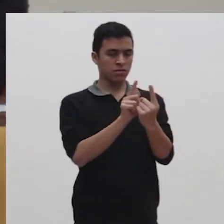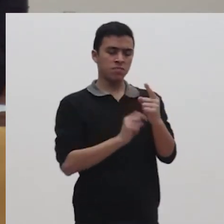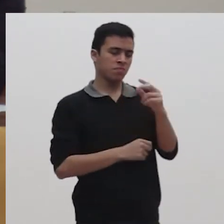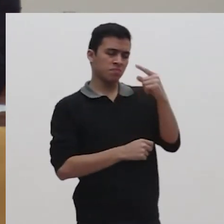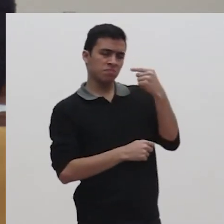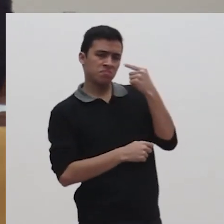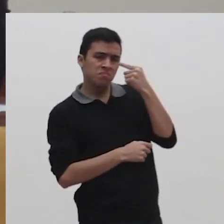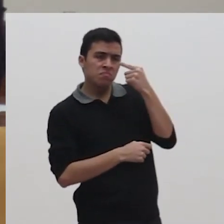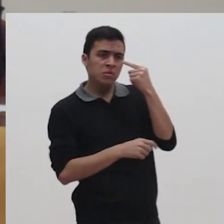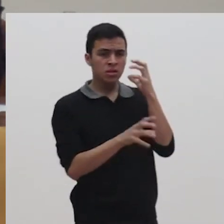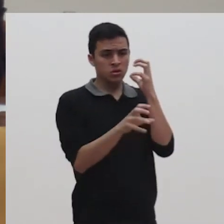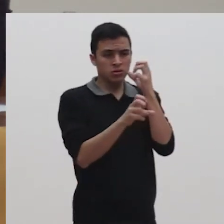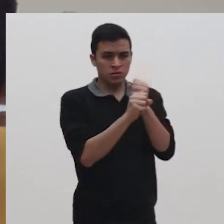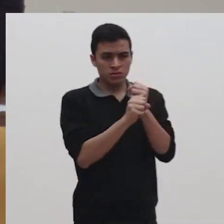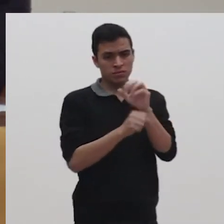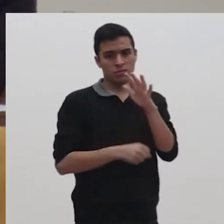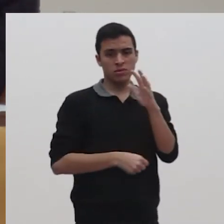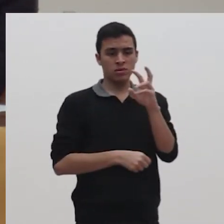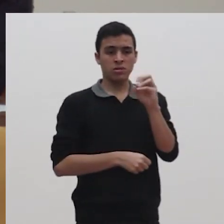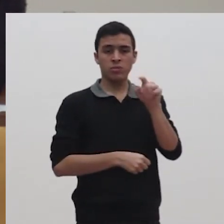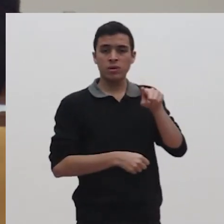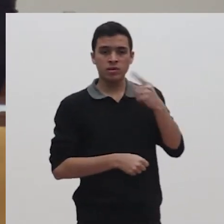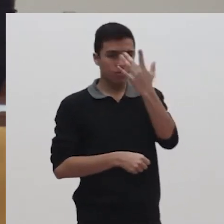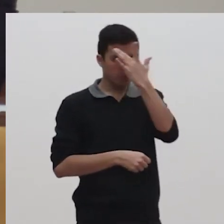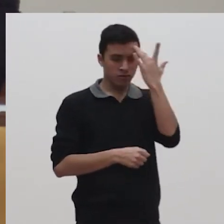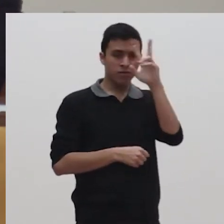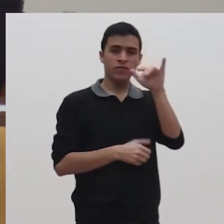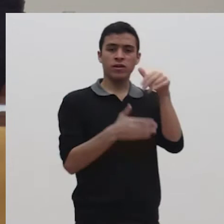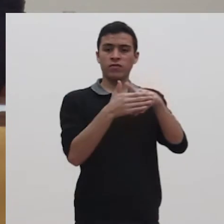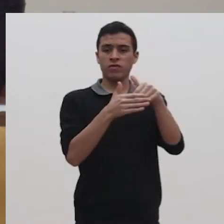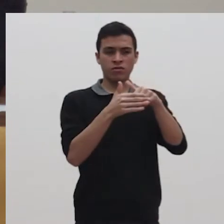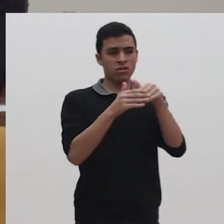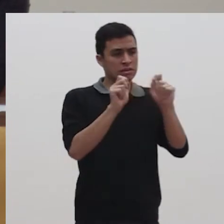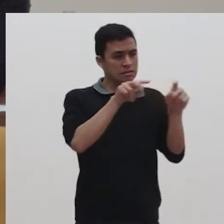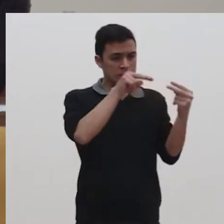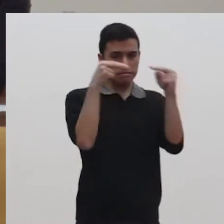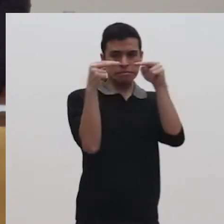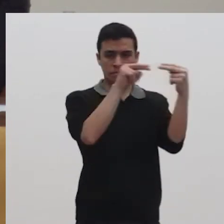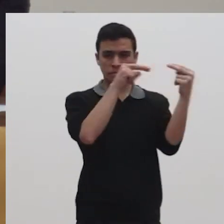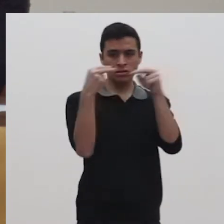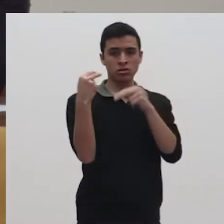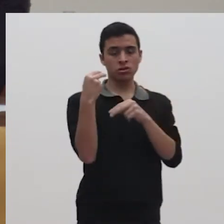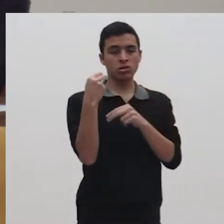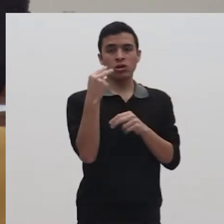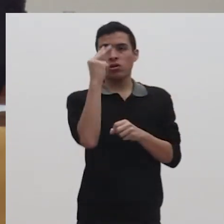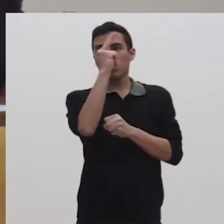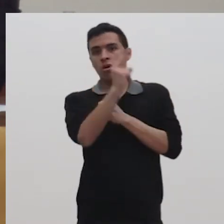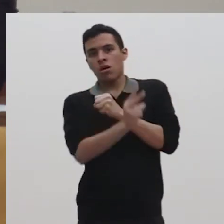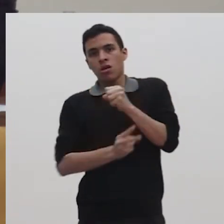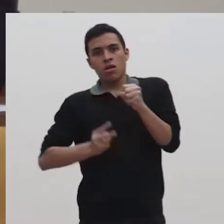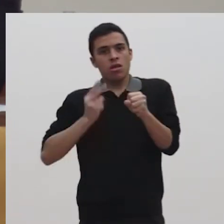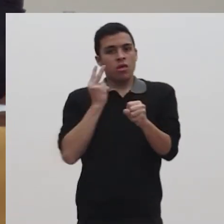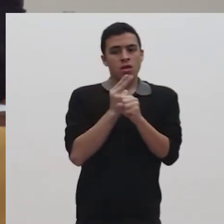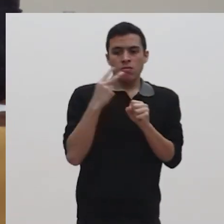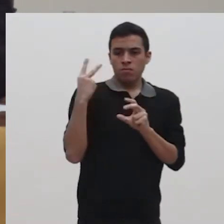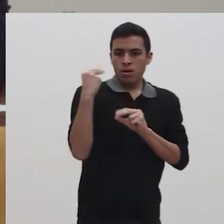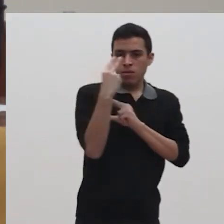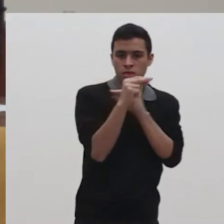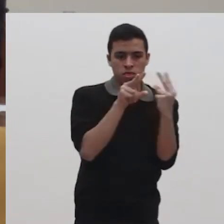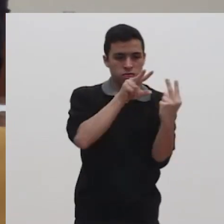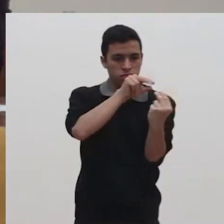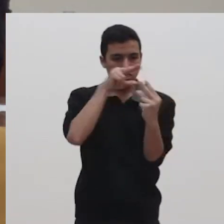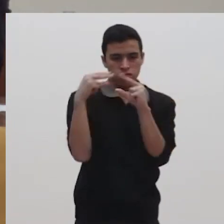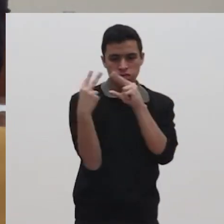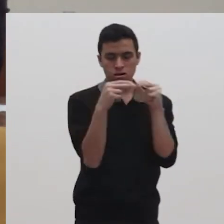fazer uma continha aqui, são 50 mil eleitores quase, né? Se for falar olho no olho com todo mundo, nós vamos passar 2 anos conversando olho no olho e